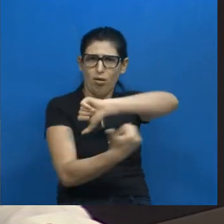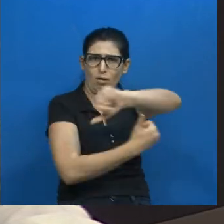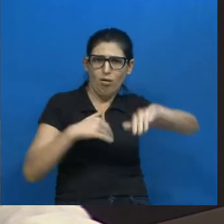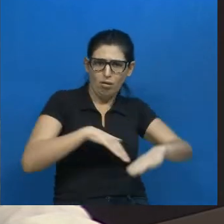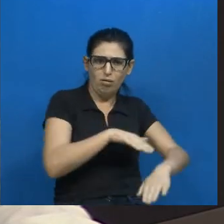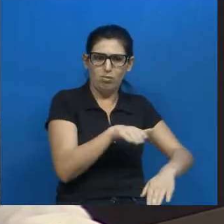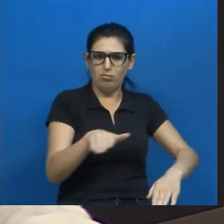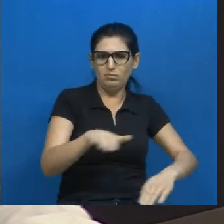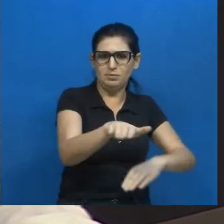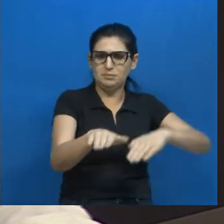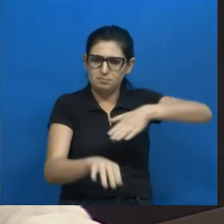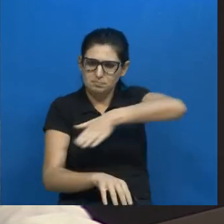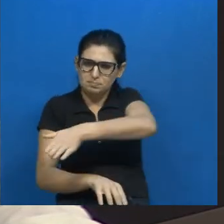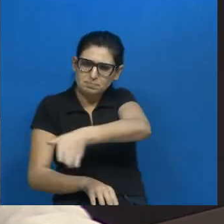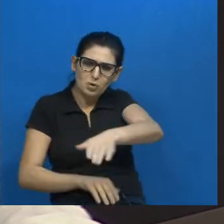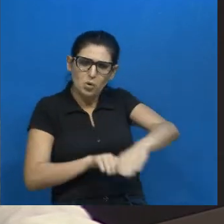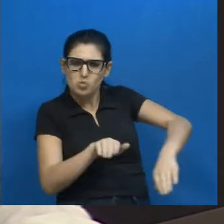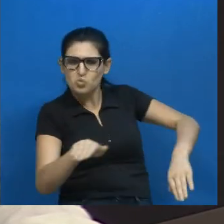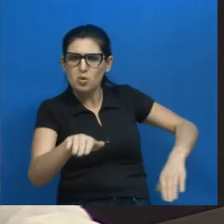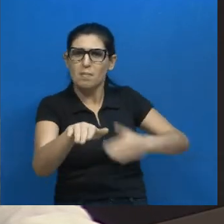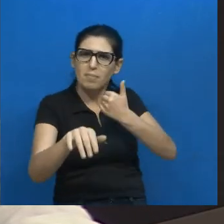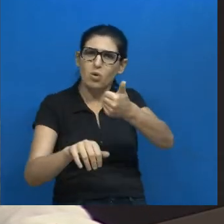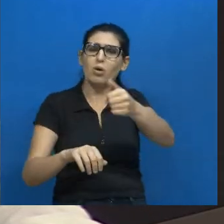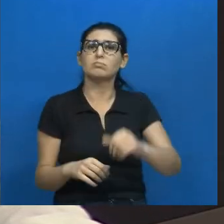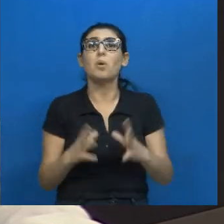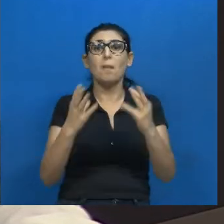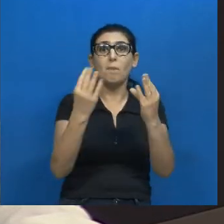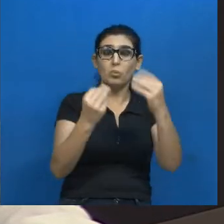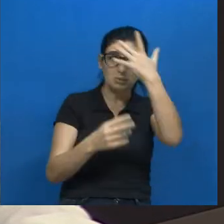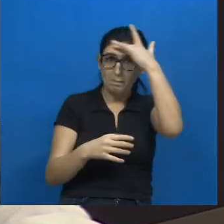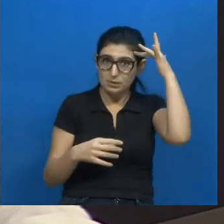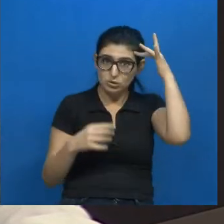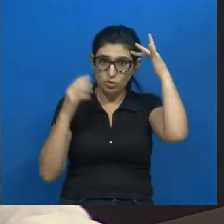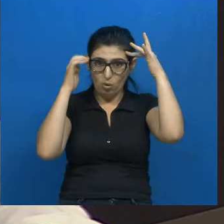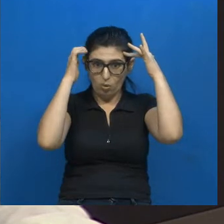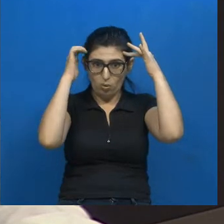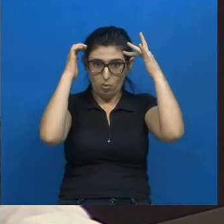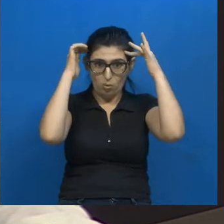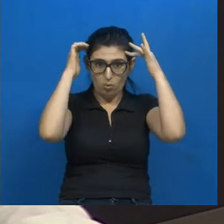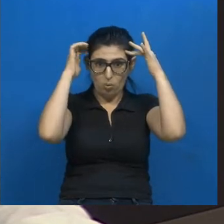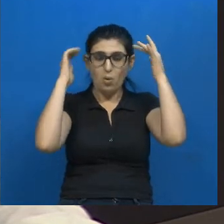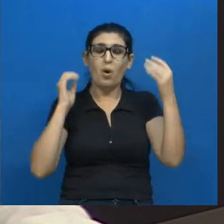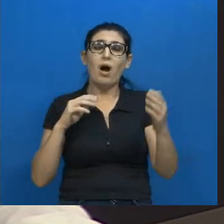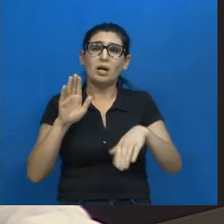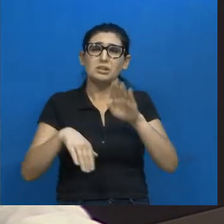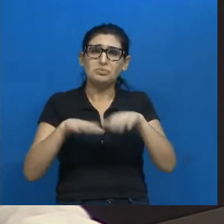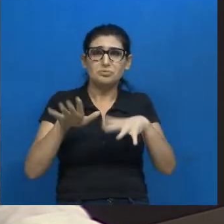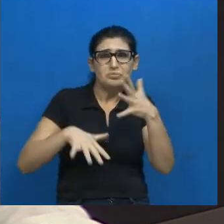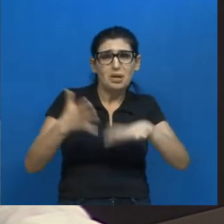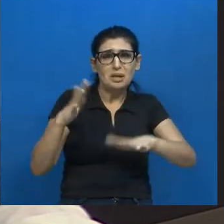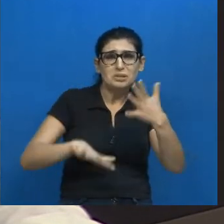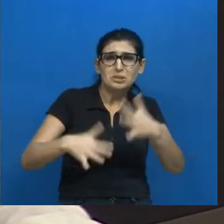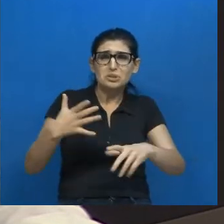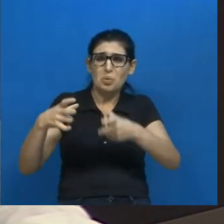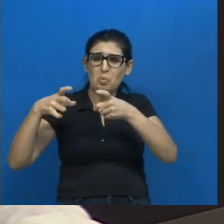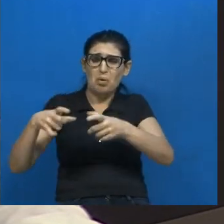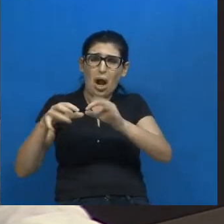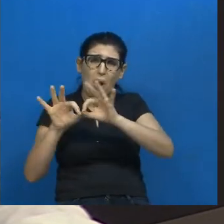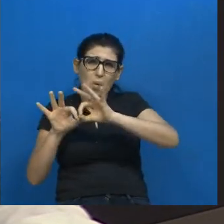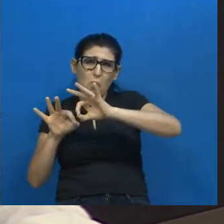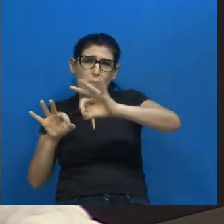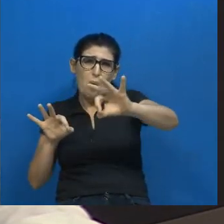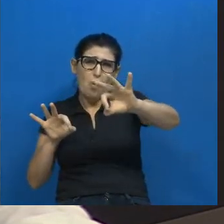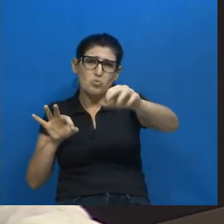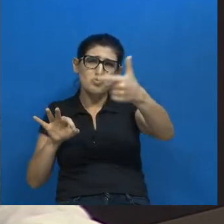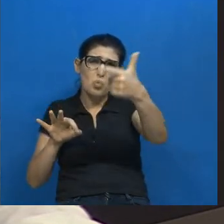que, de fato, muitos moradores, né, têm sim esse deslocamento de um bairro a outro, mas eu queria